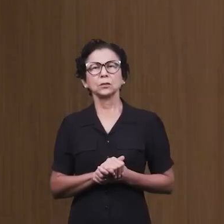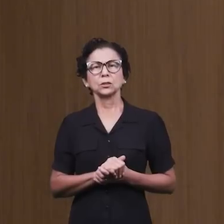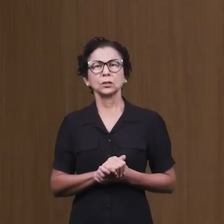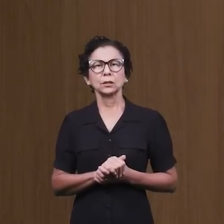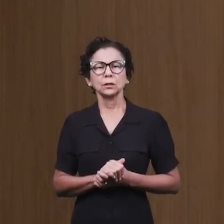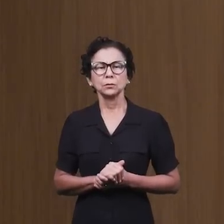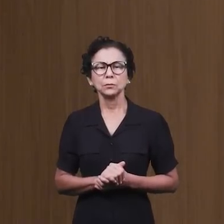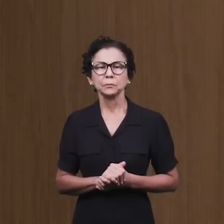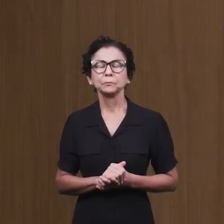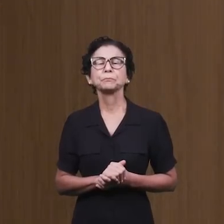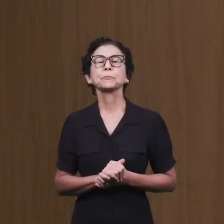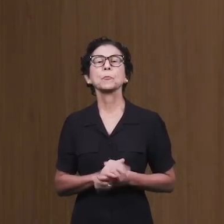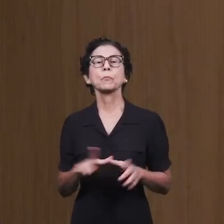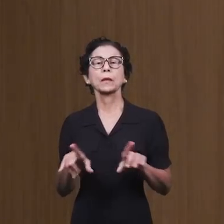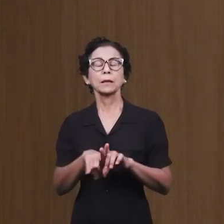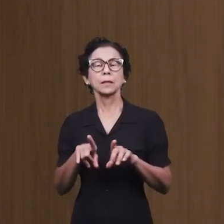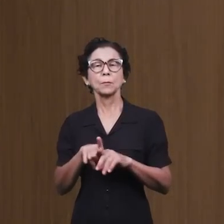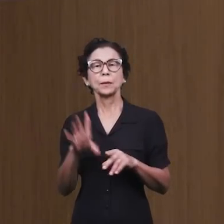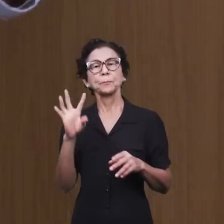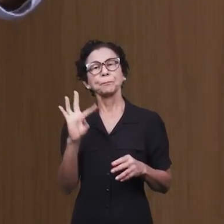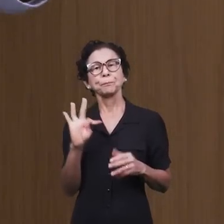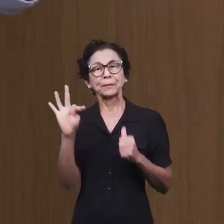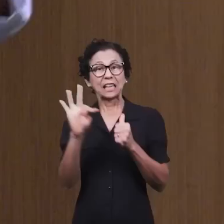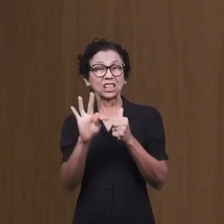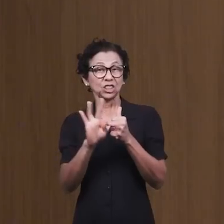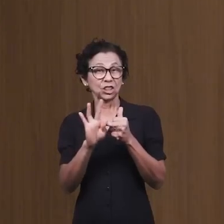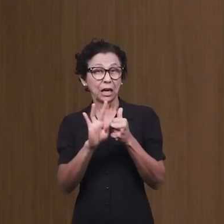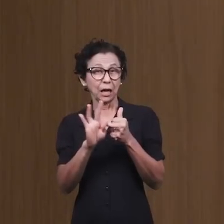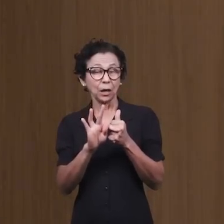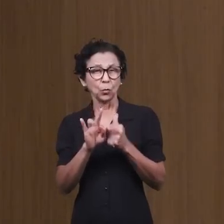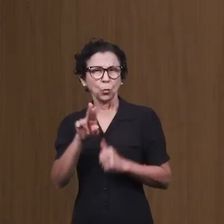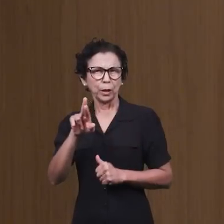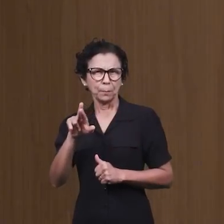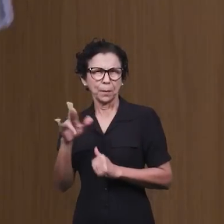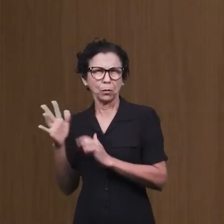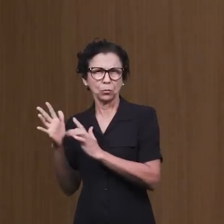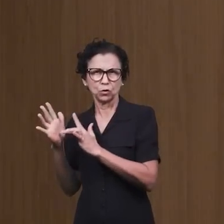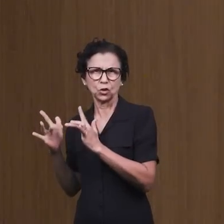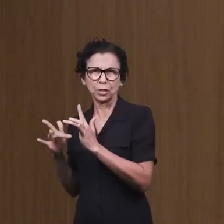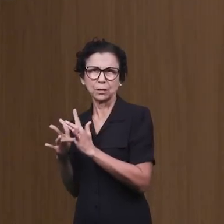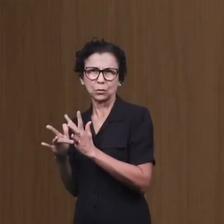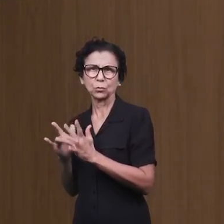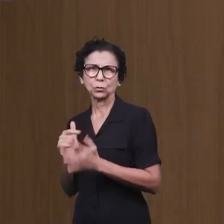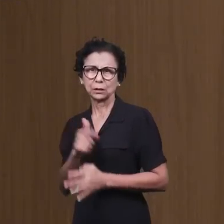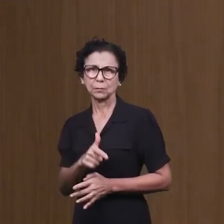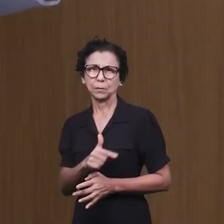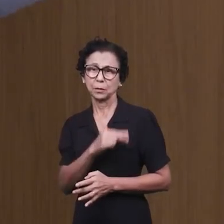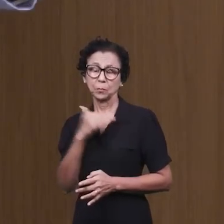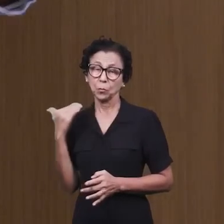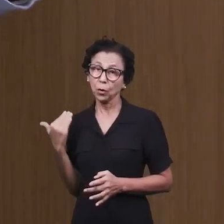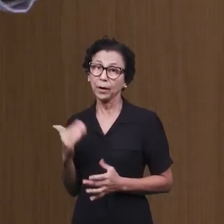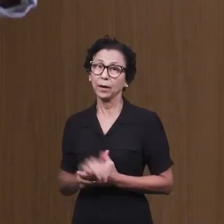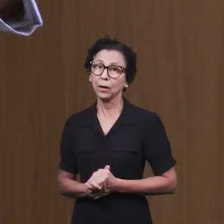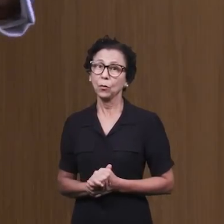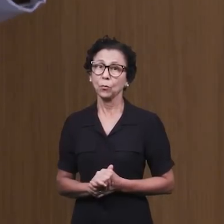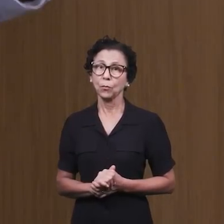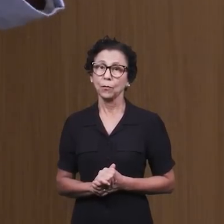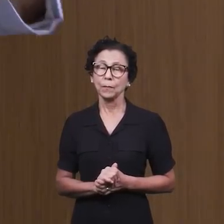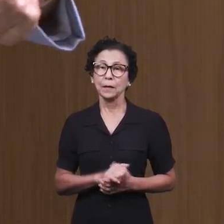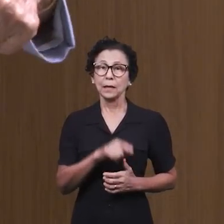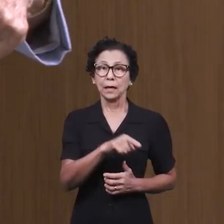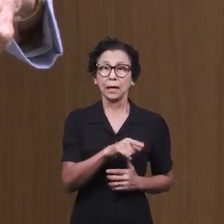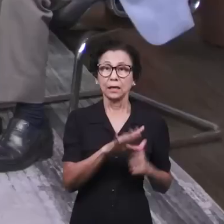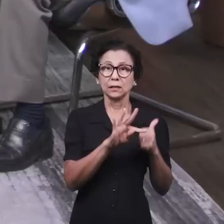Você não era parente dele? O que sobrou está aqui. Mata. Porque ele conheceu a palavra